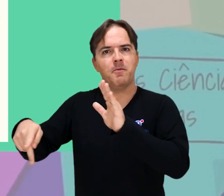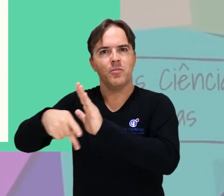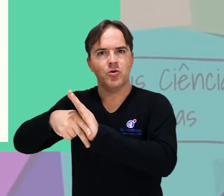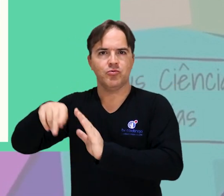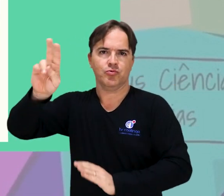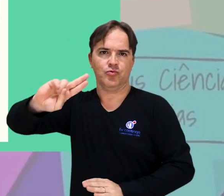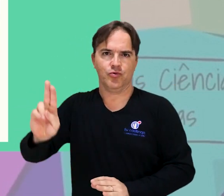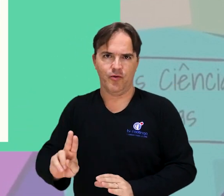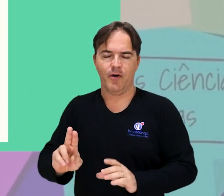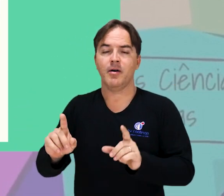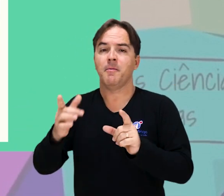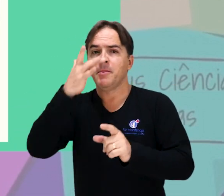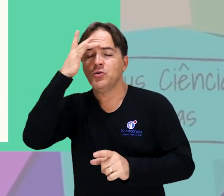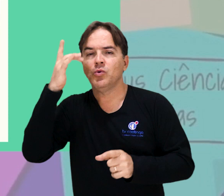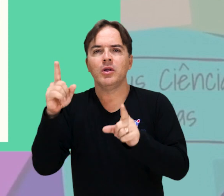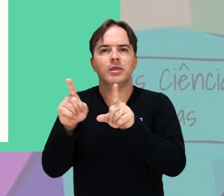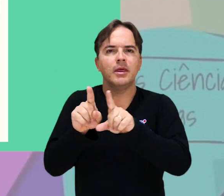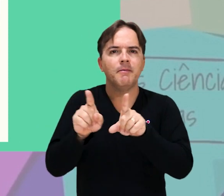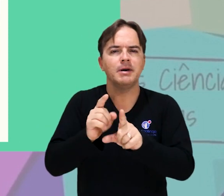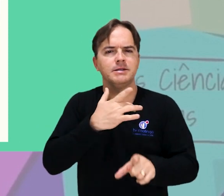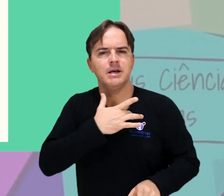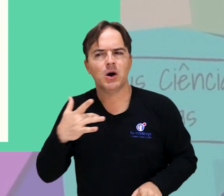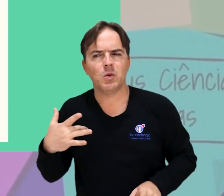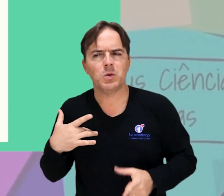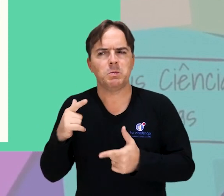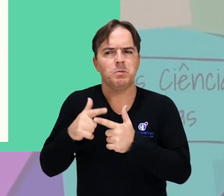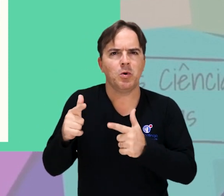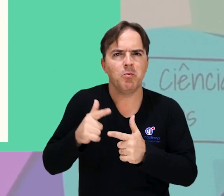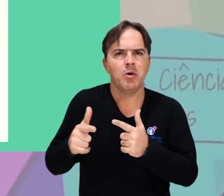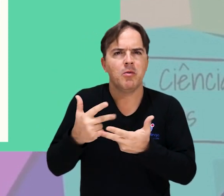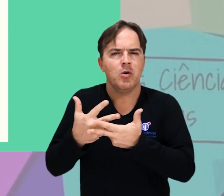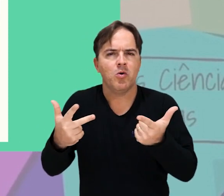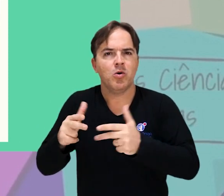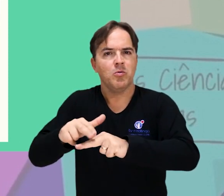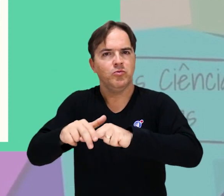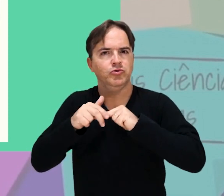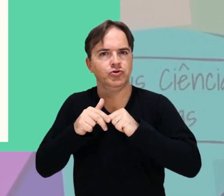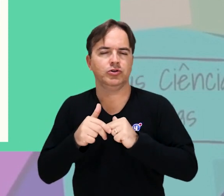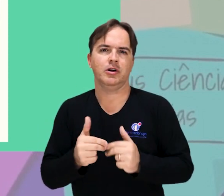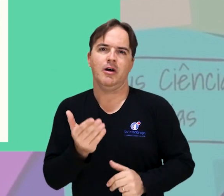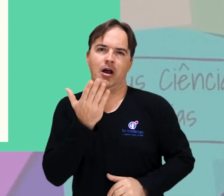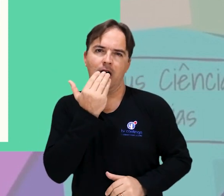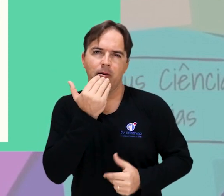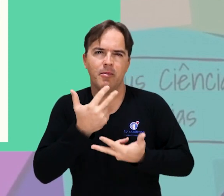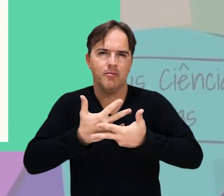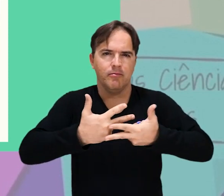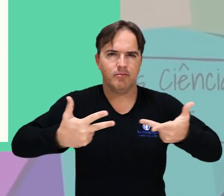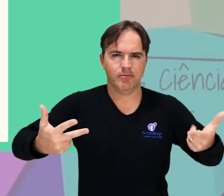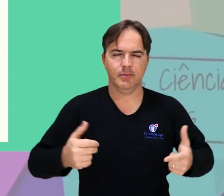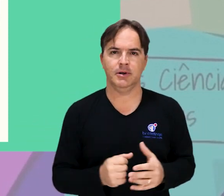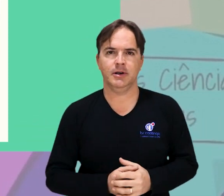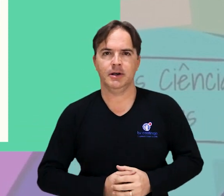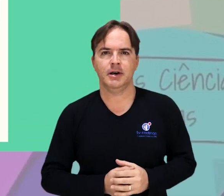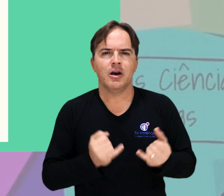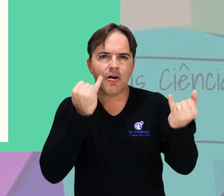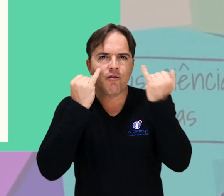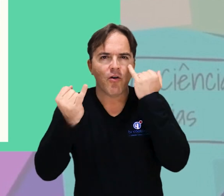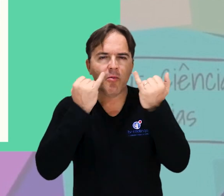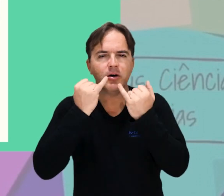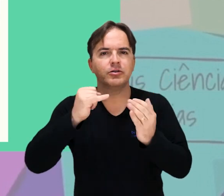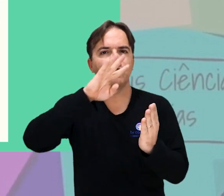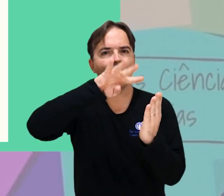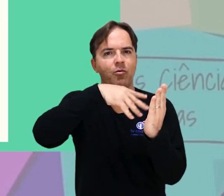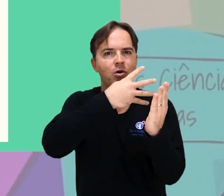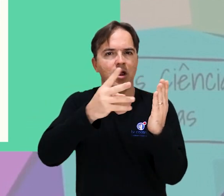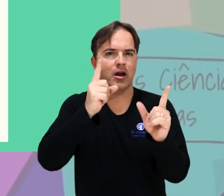comprometimento de saúde em virtude do comportamento alimentar mais informações que estão disponíveis no formulário